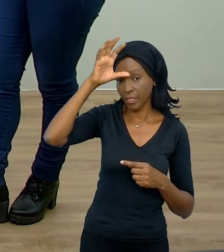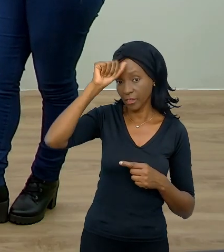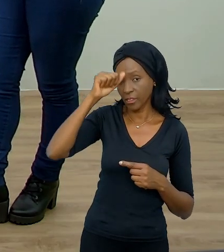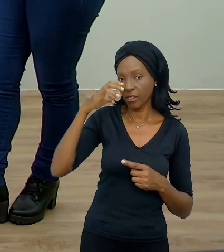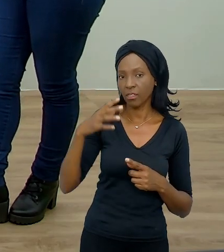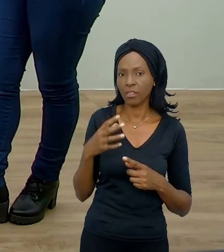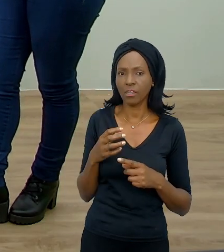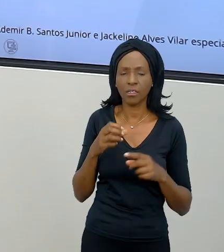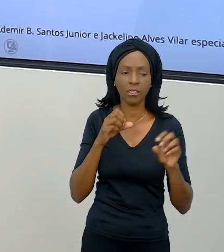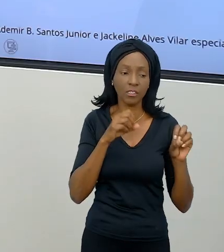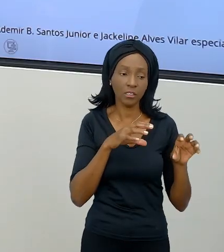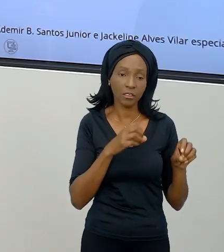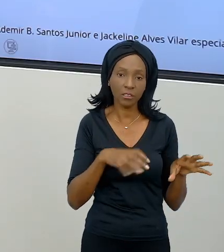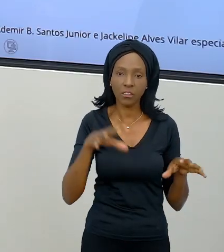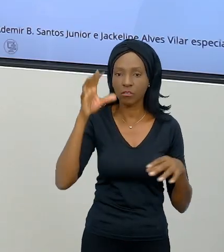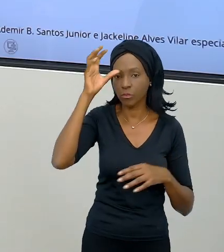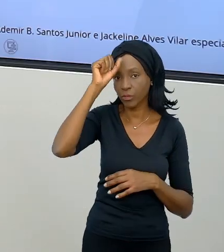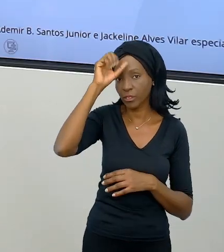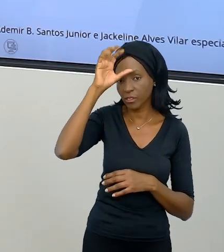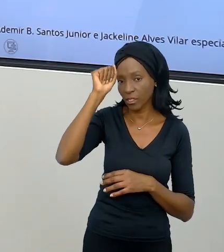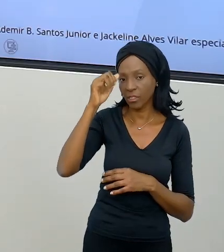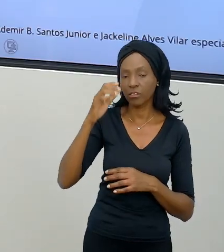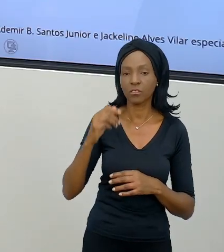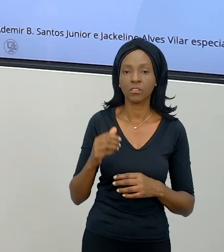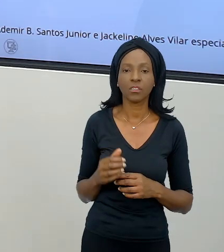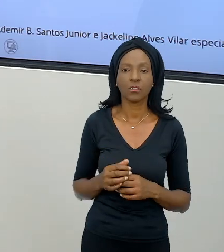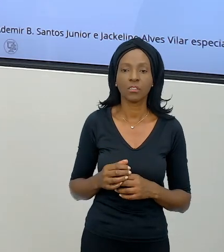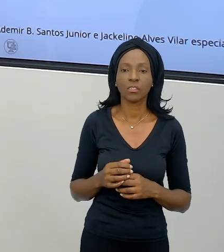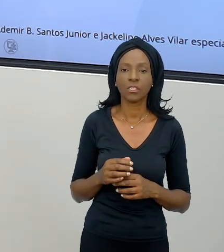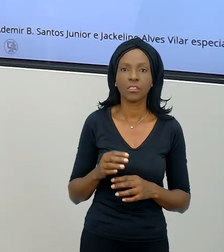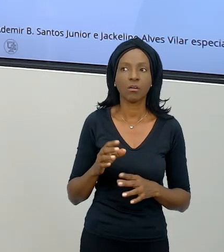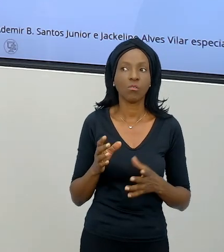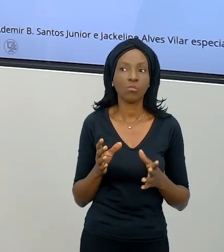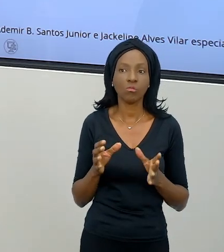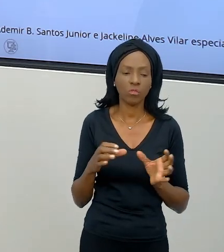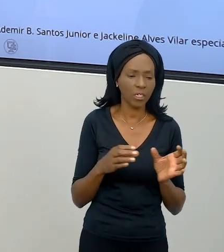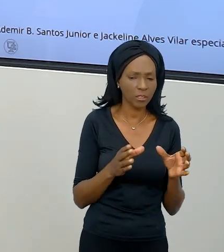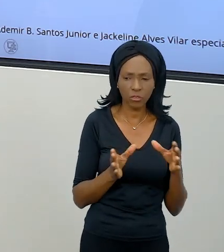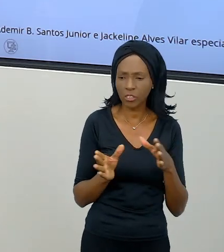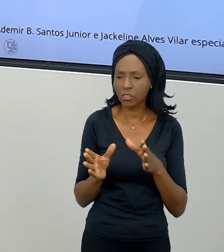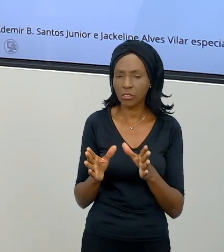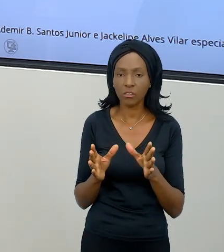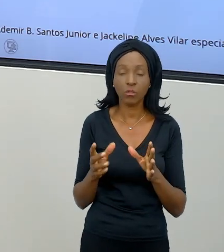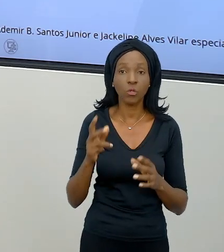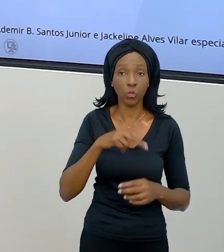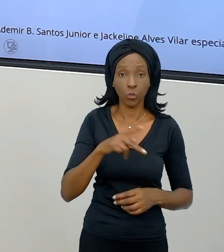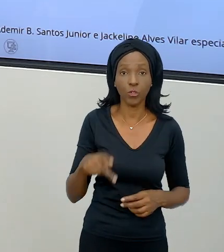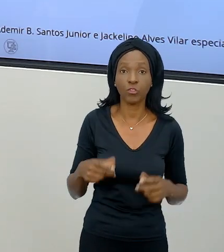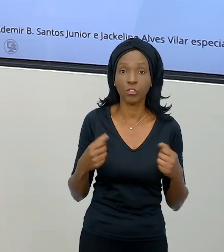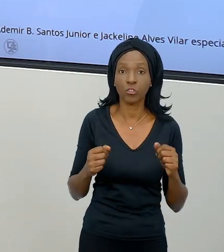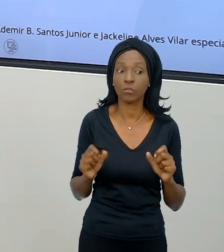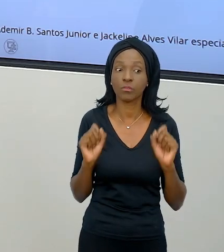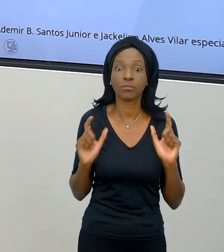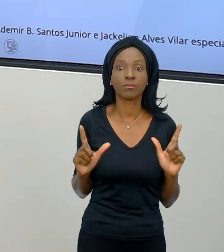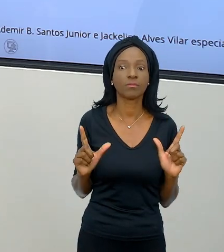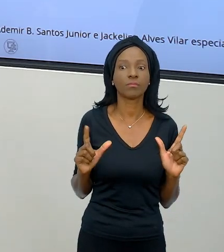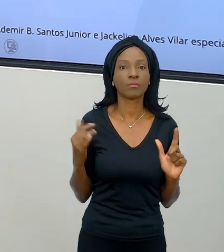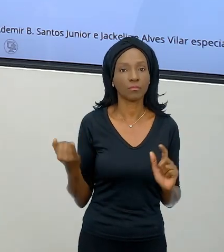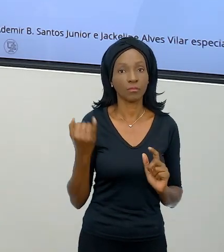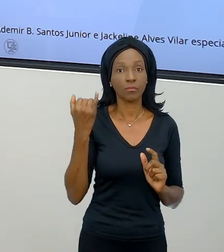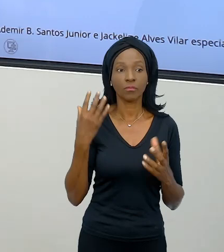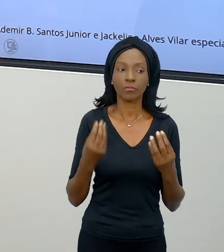de ensino e aprendizagem, então essas orientações, ficar antenado é extremamente